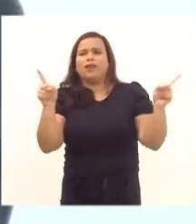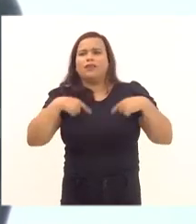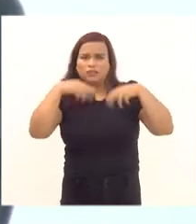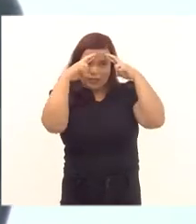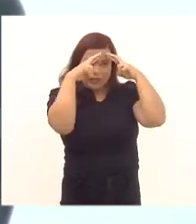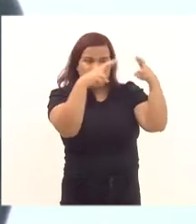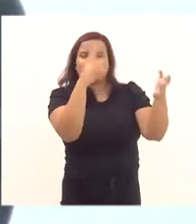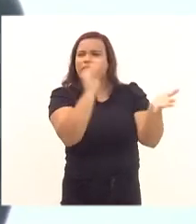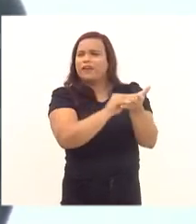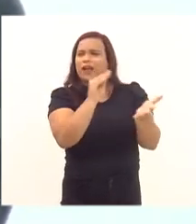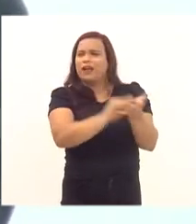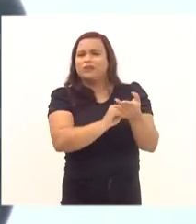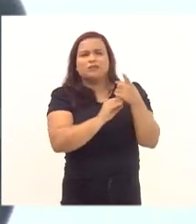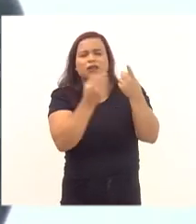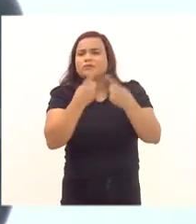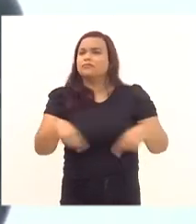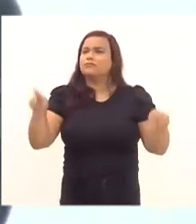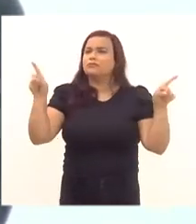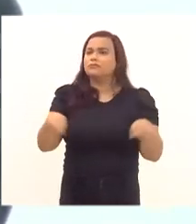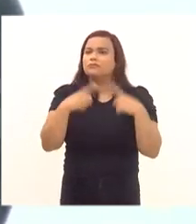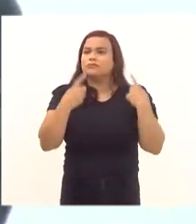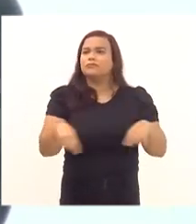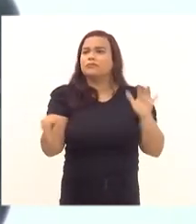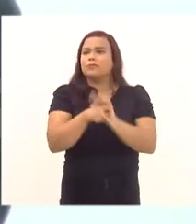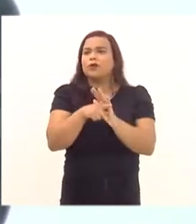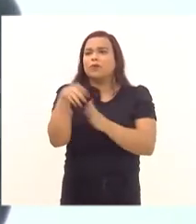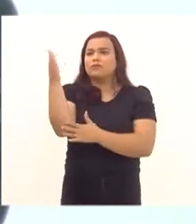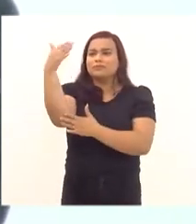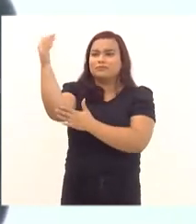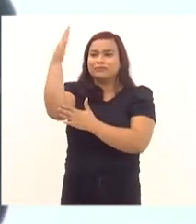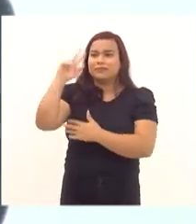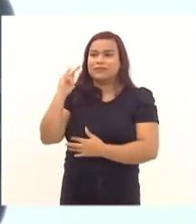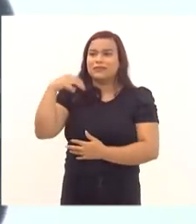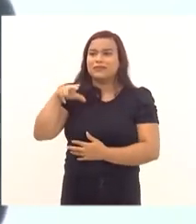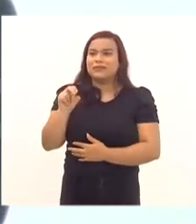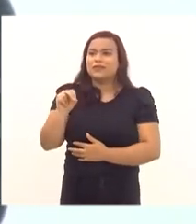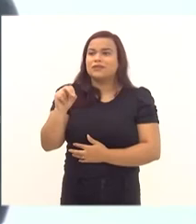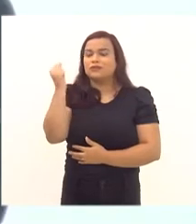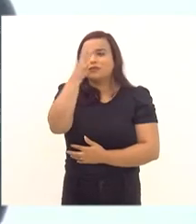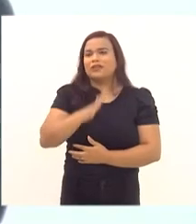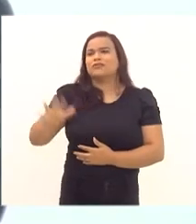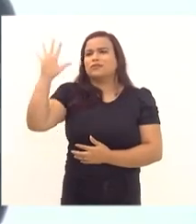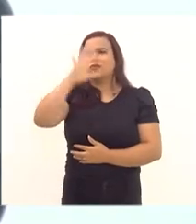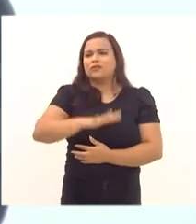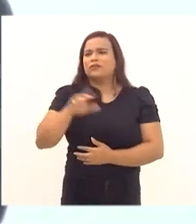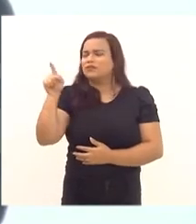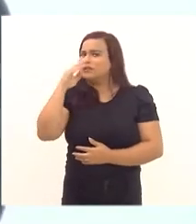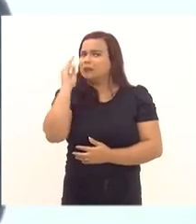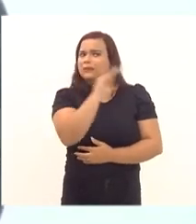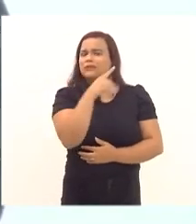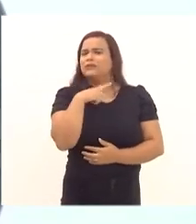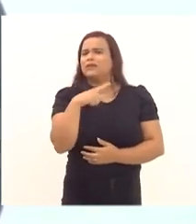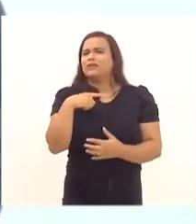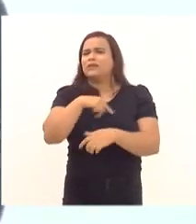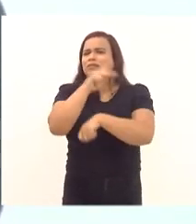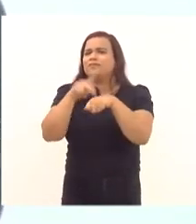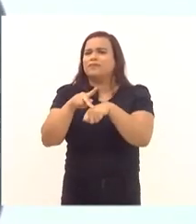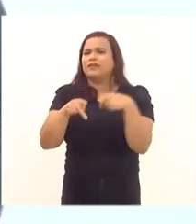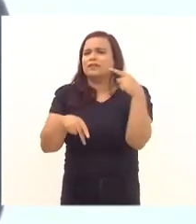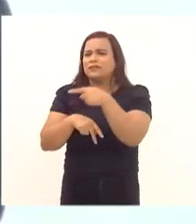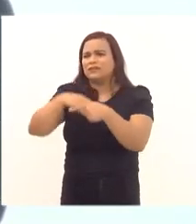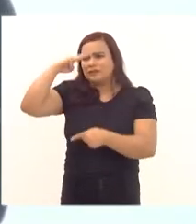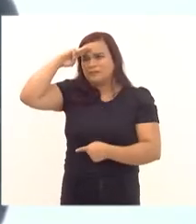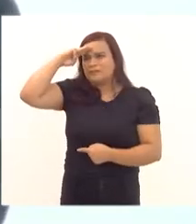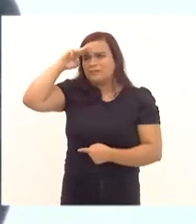dessa que canto que entoa o hino e tal como a gente acabou de ouvir gente que país é esse que militares são